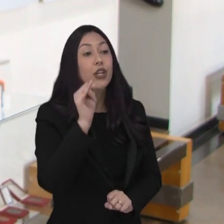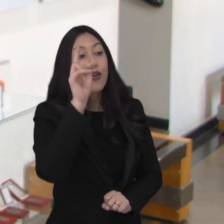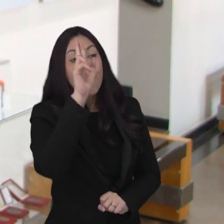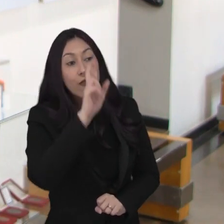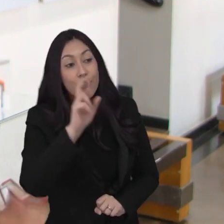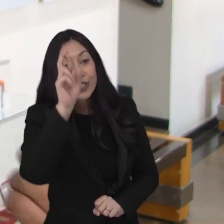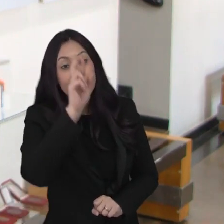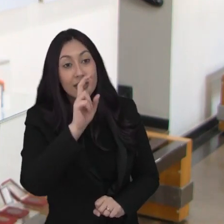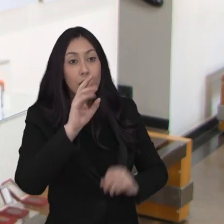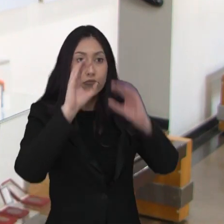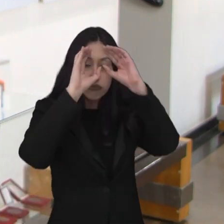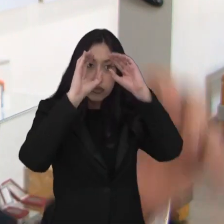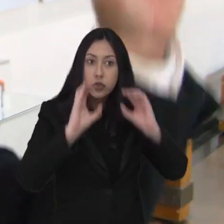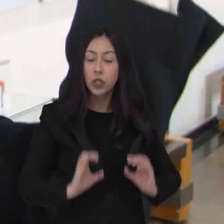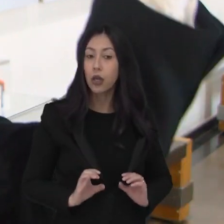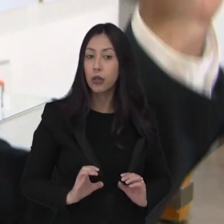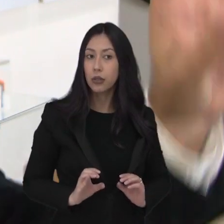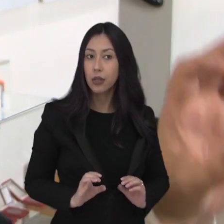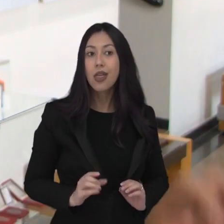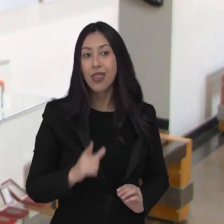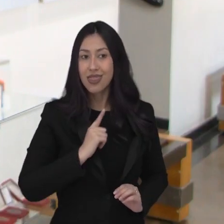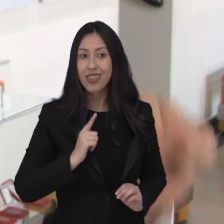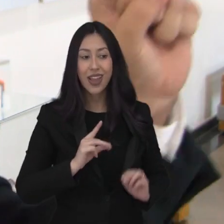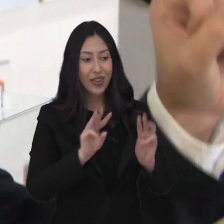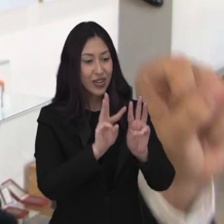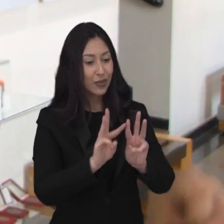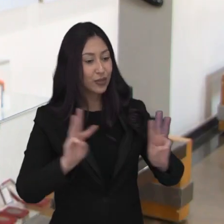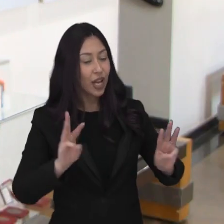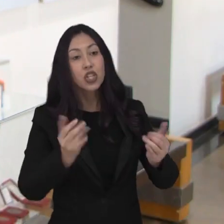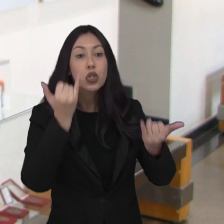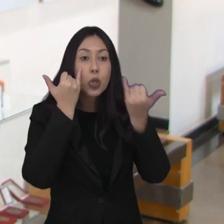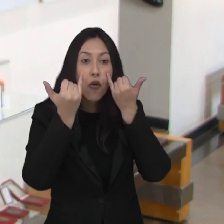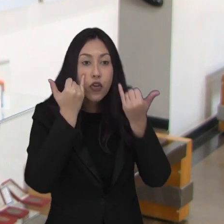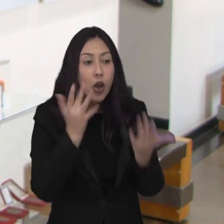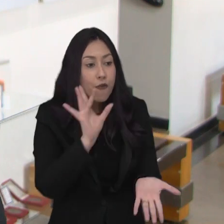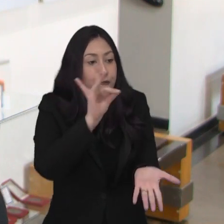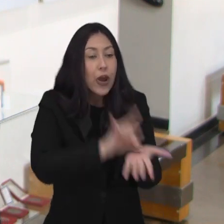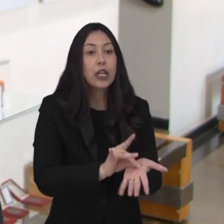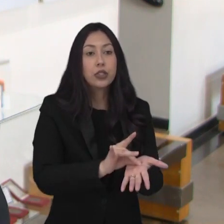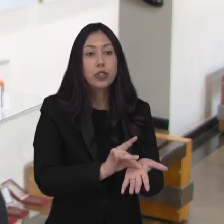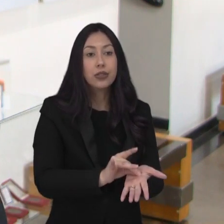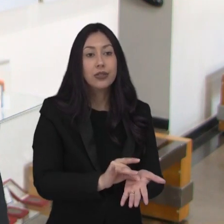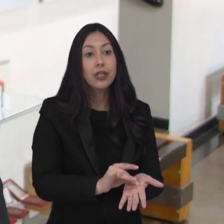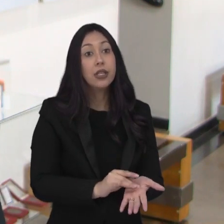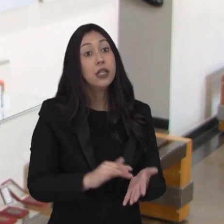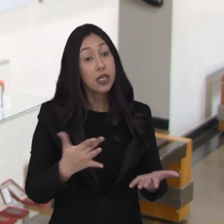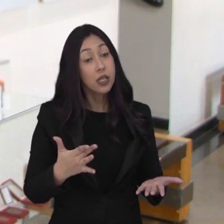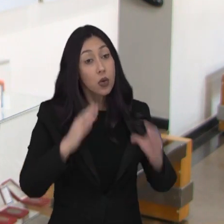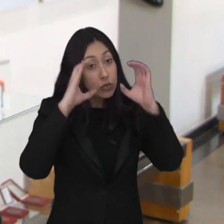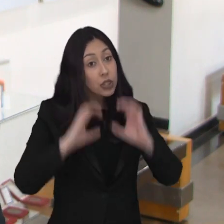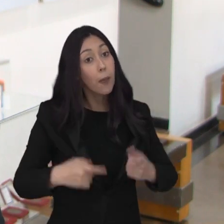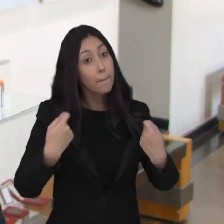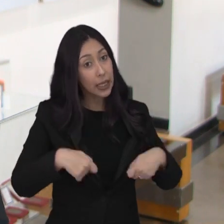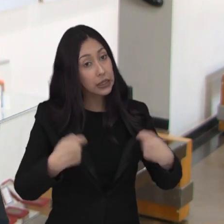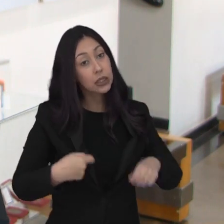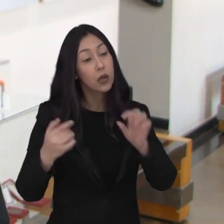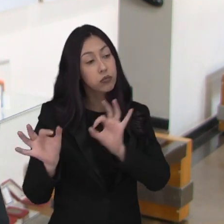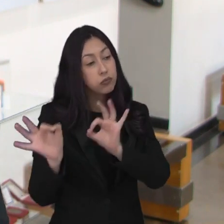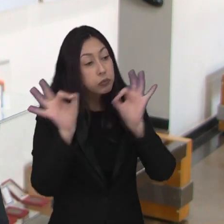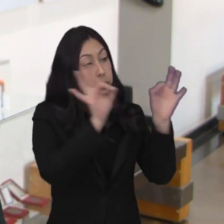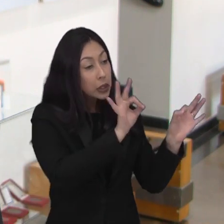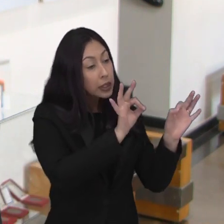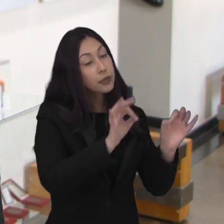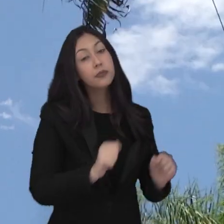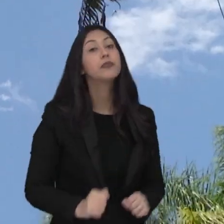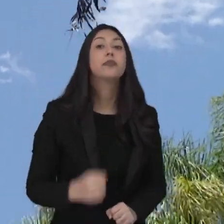âmbito de fiscalização dos cidadãos. Então nós temos o portal da transparência com os gastos e os cidadãos podem e devem sempre acompanhar como o orçamento está